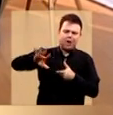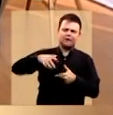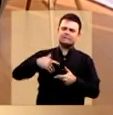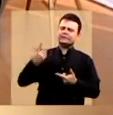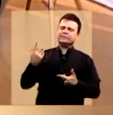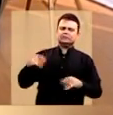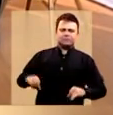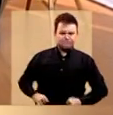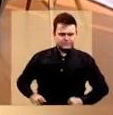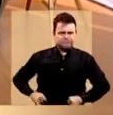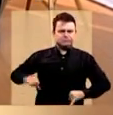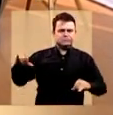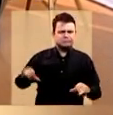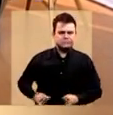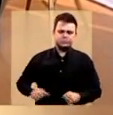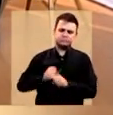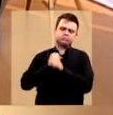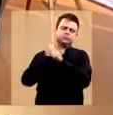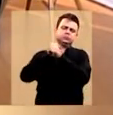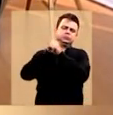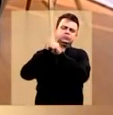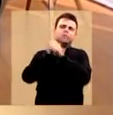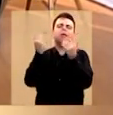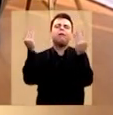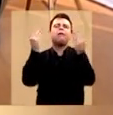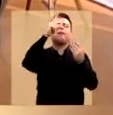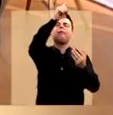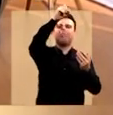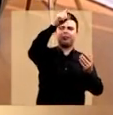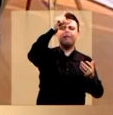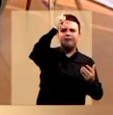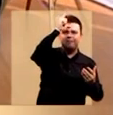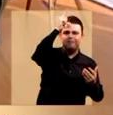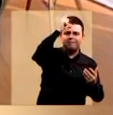dor e sofrimento, que durou muito mais do que o Holocausto dos judeus.